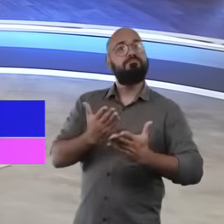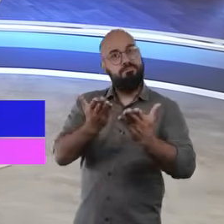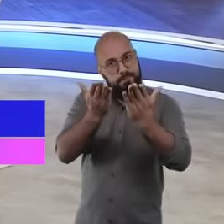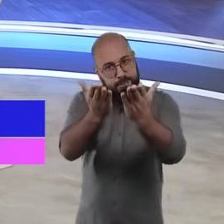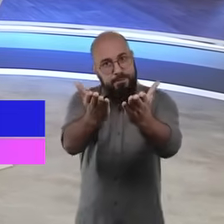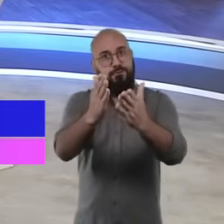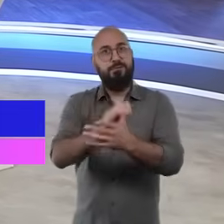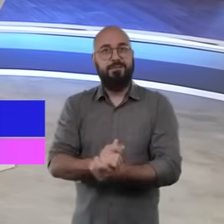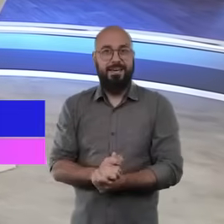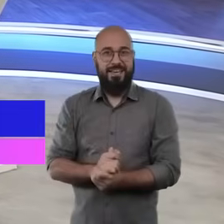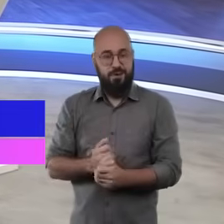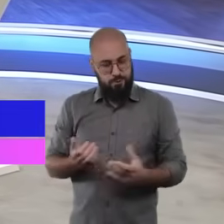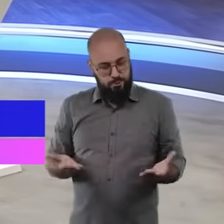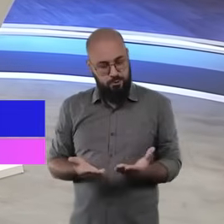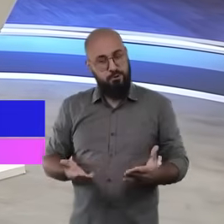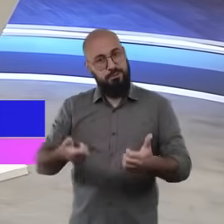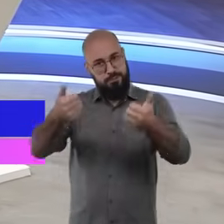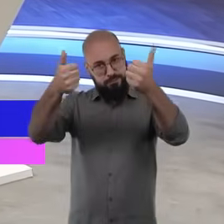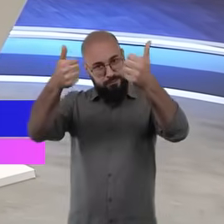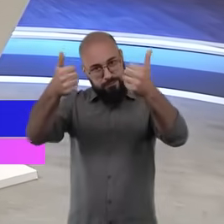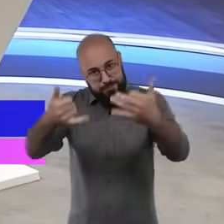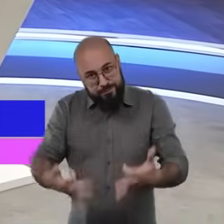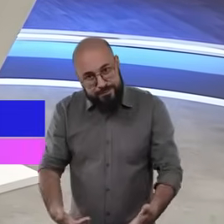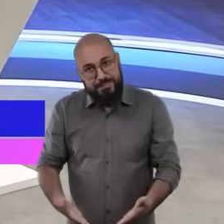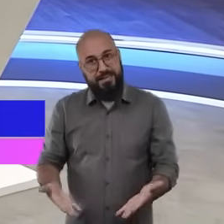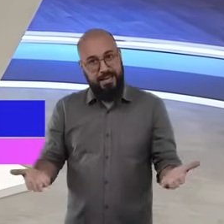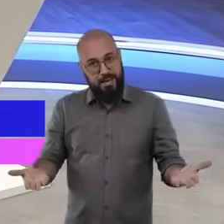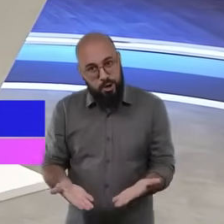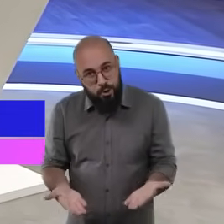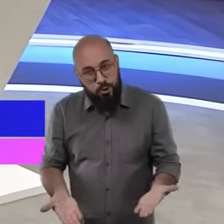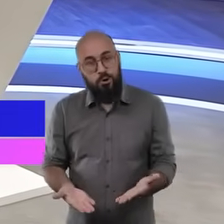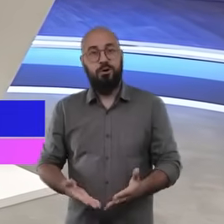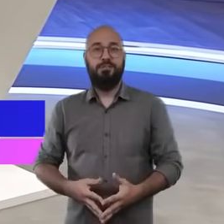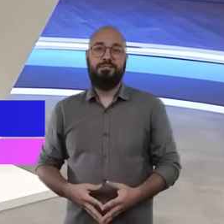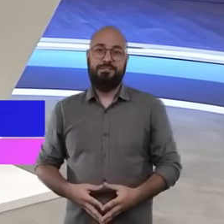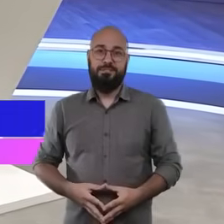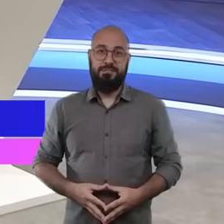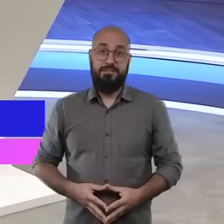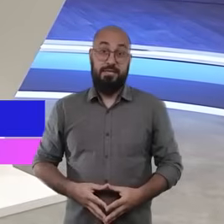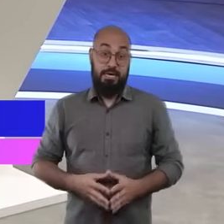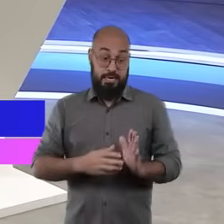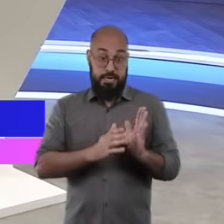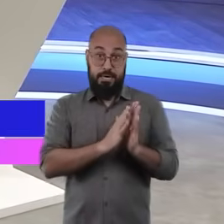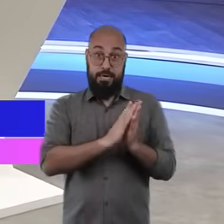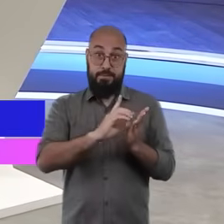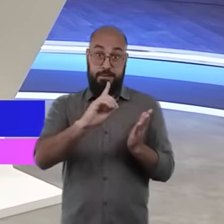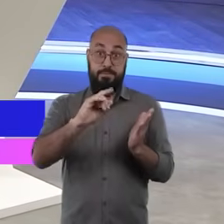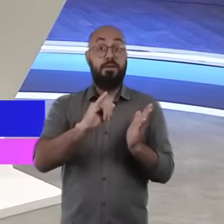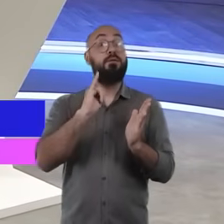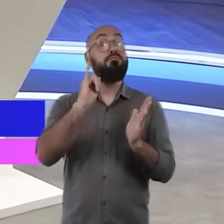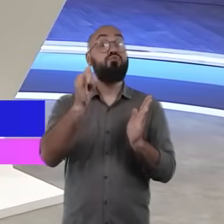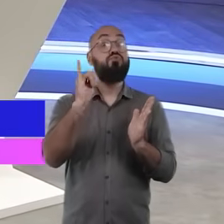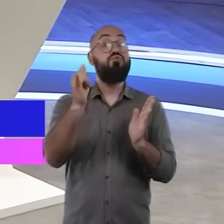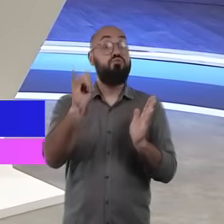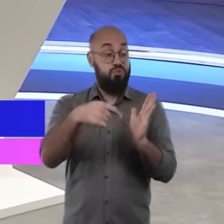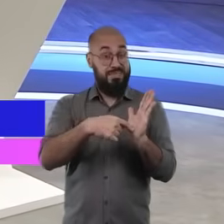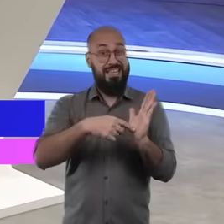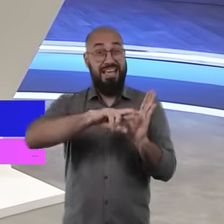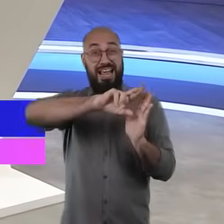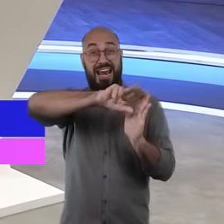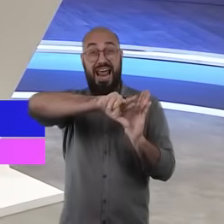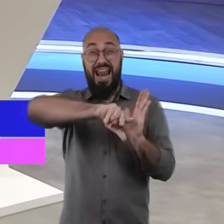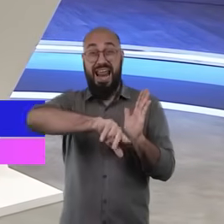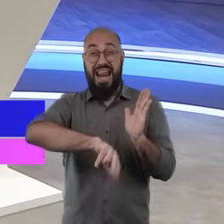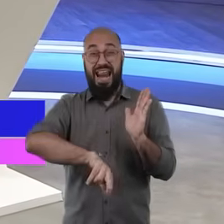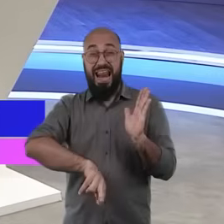você. Porque a Bíblia, ela tem muita informação sobre o retorno de Jesus na terra. A Bíblia